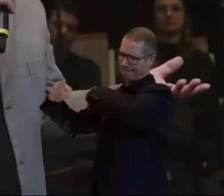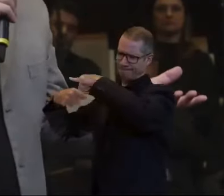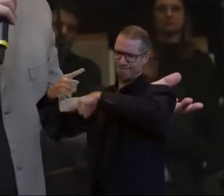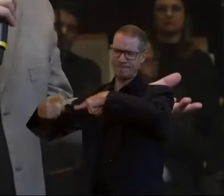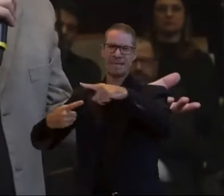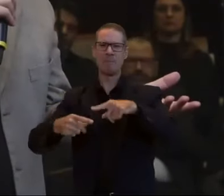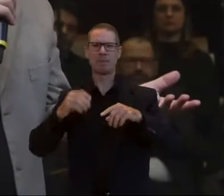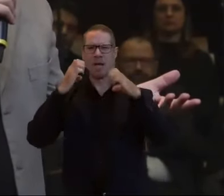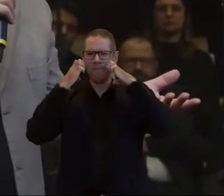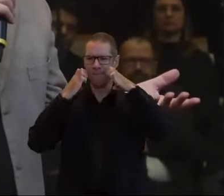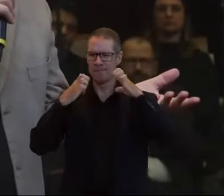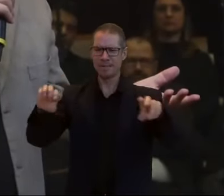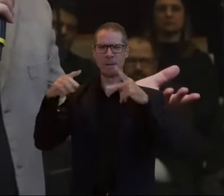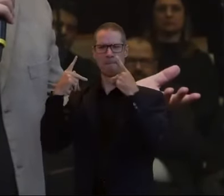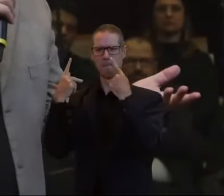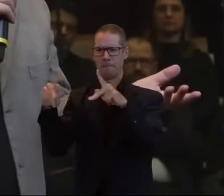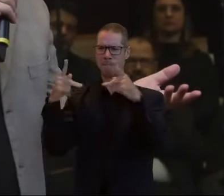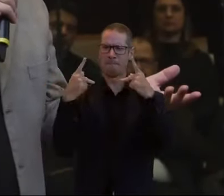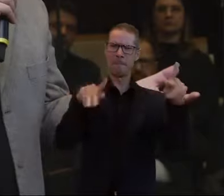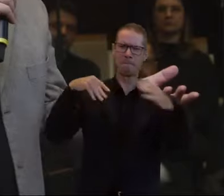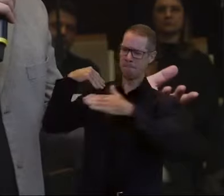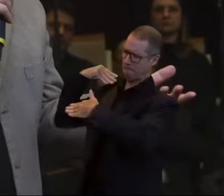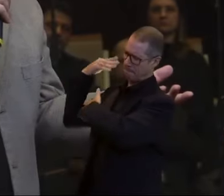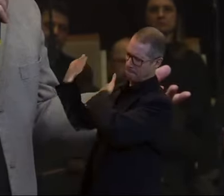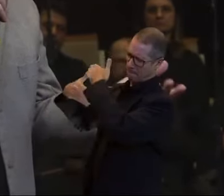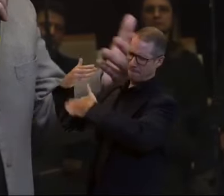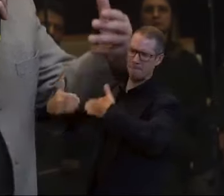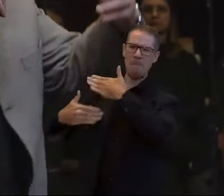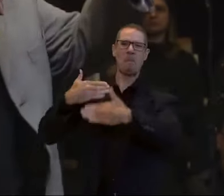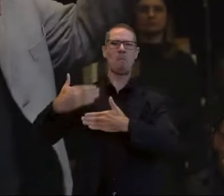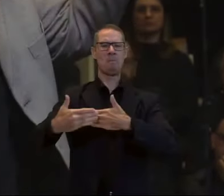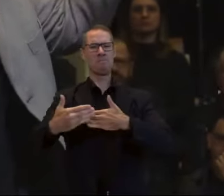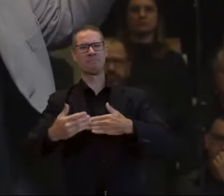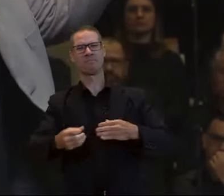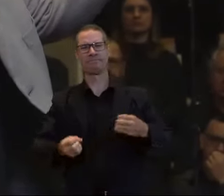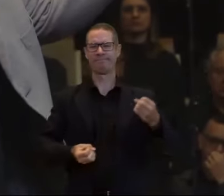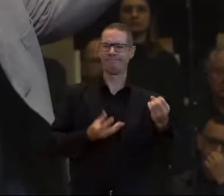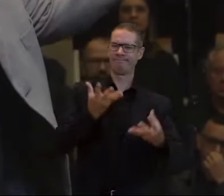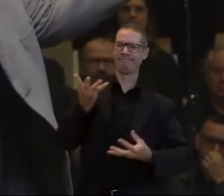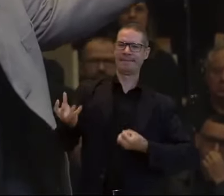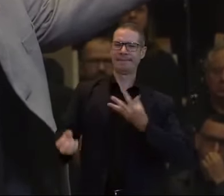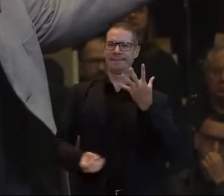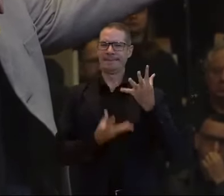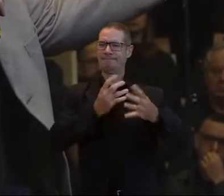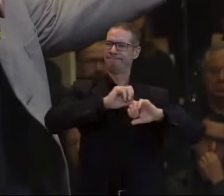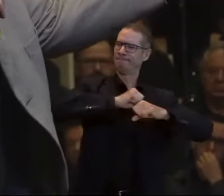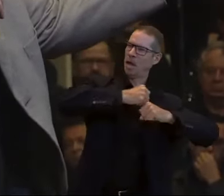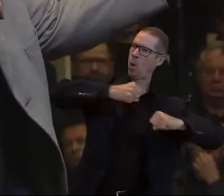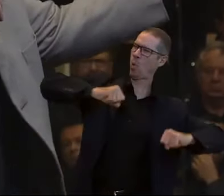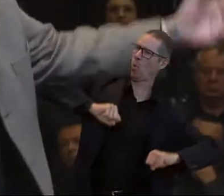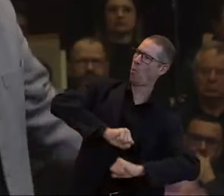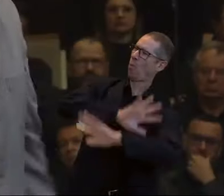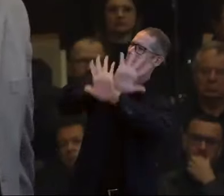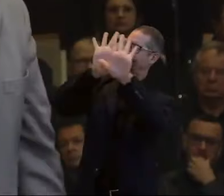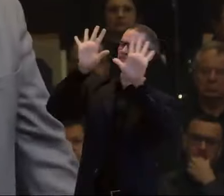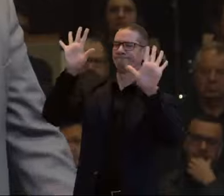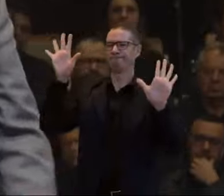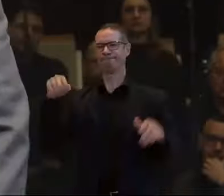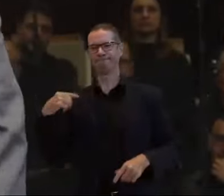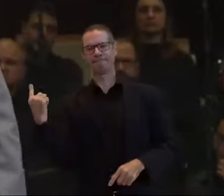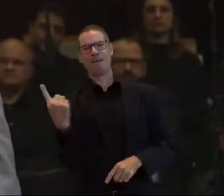foi pregado. Ela é essa expressão grandiosa e gloriosa